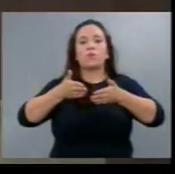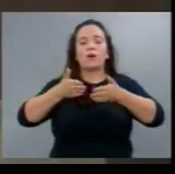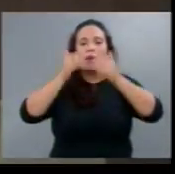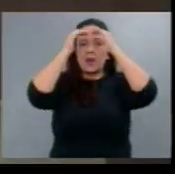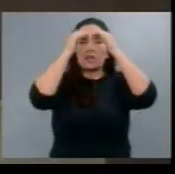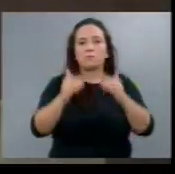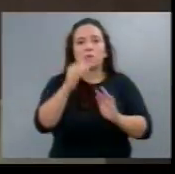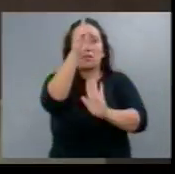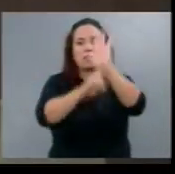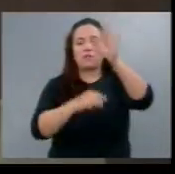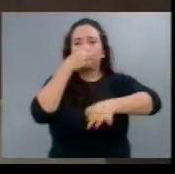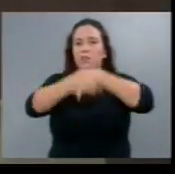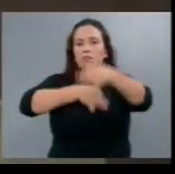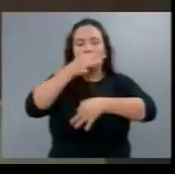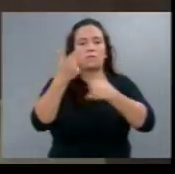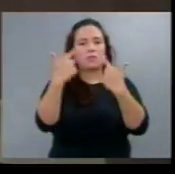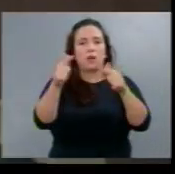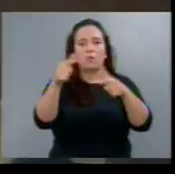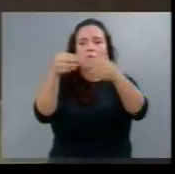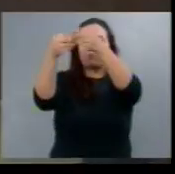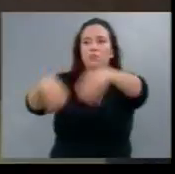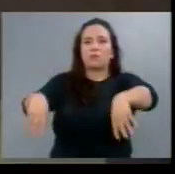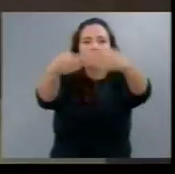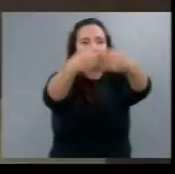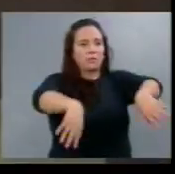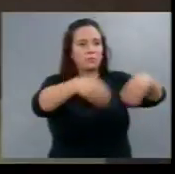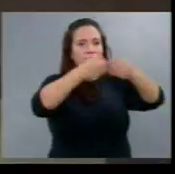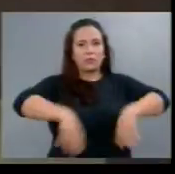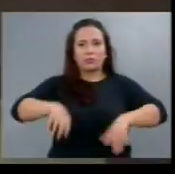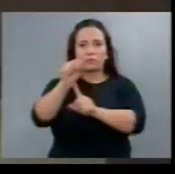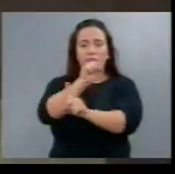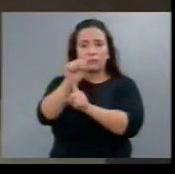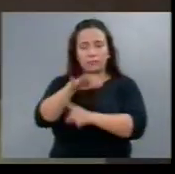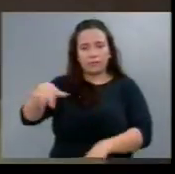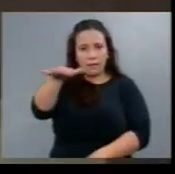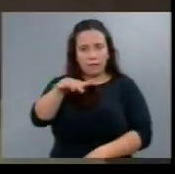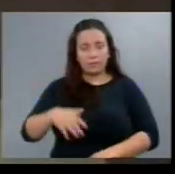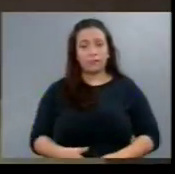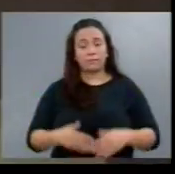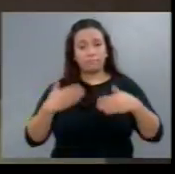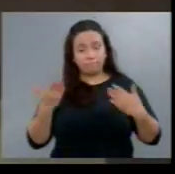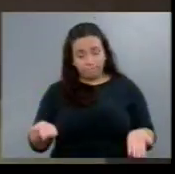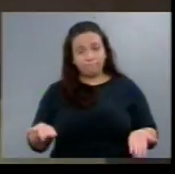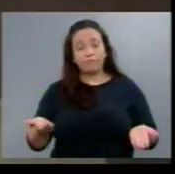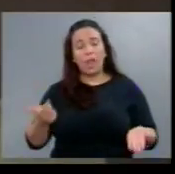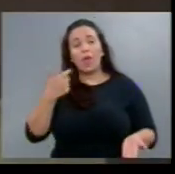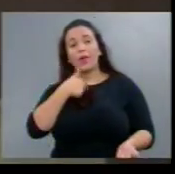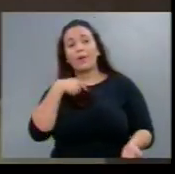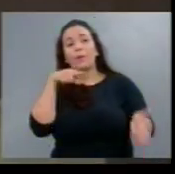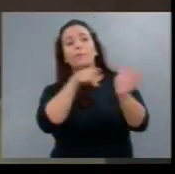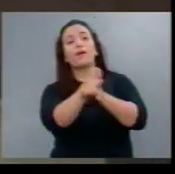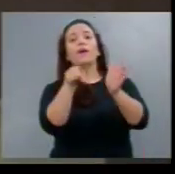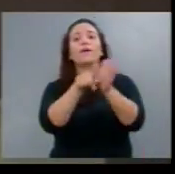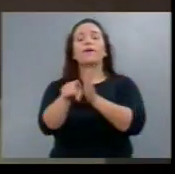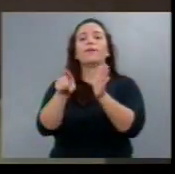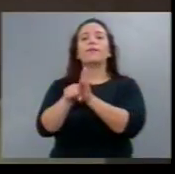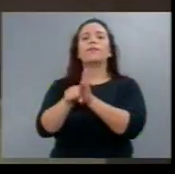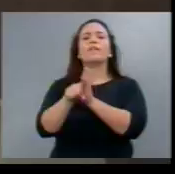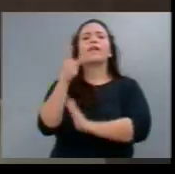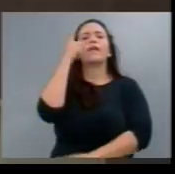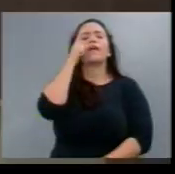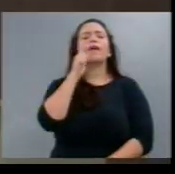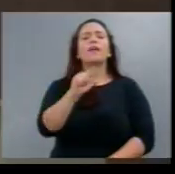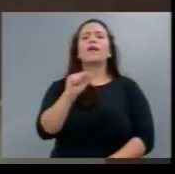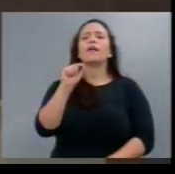democrática, de corrosão de legitimidade. A pergunta que não cala é a quem